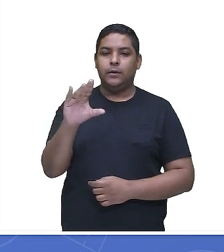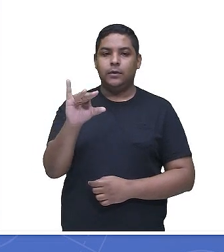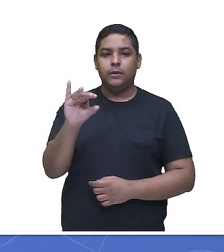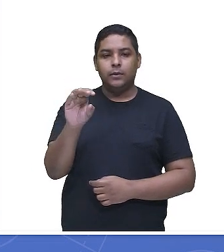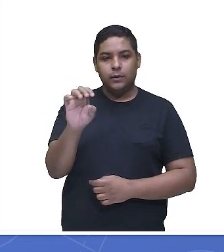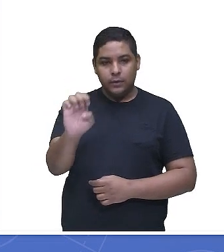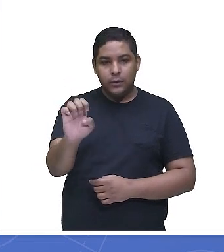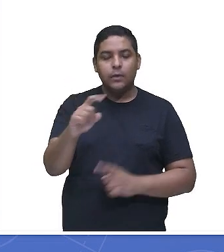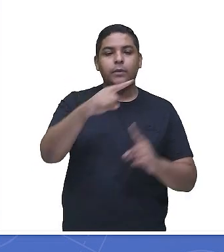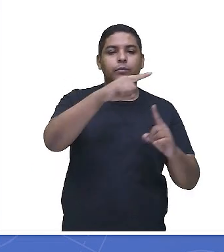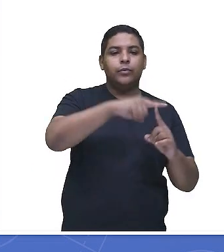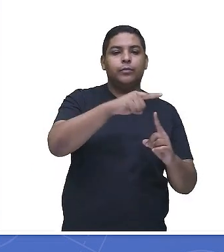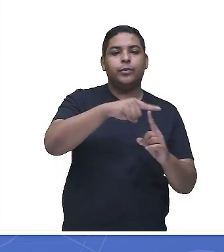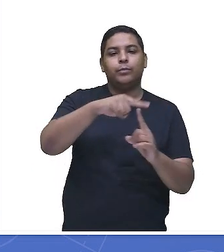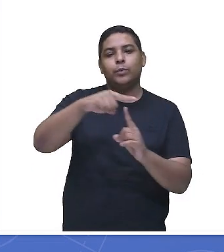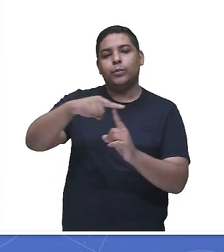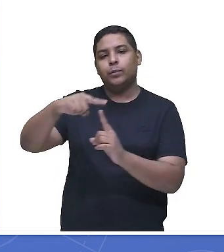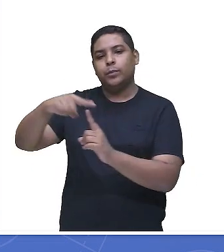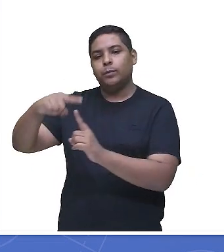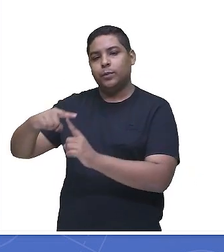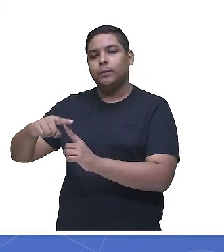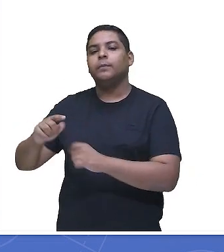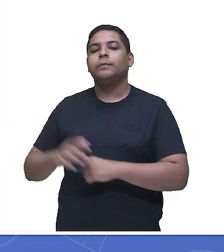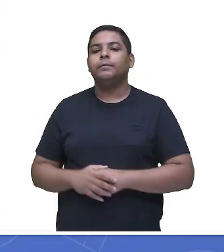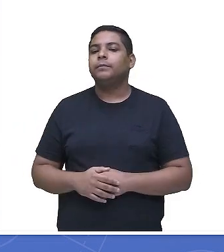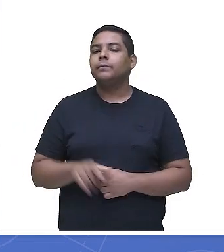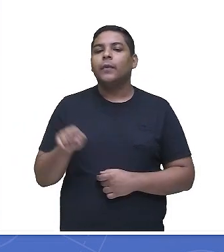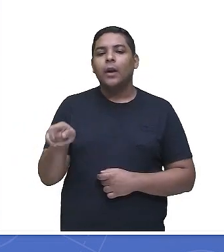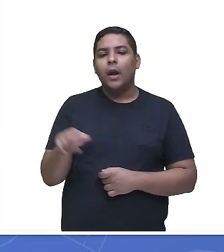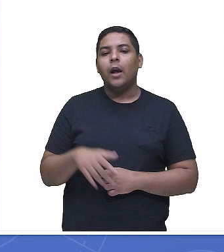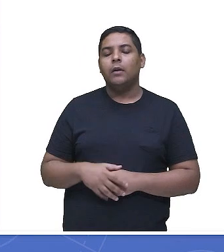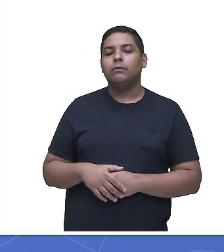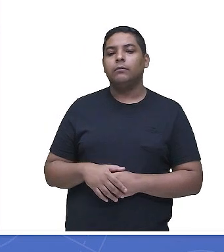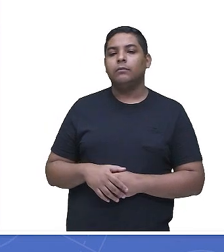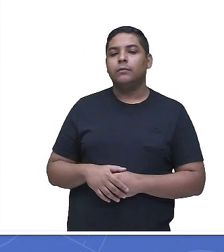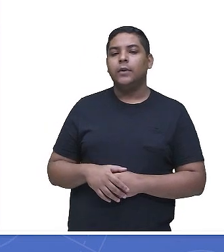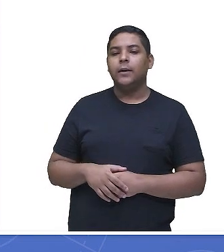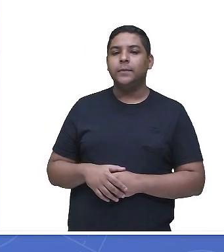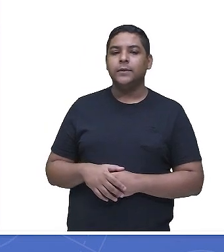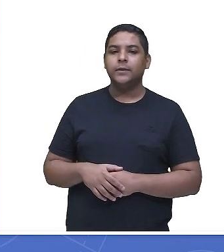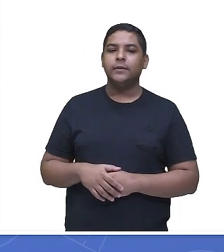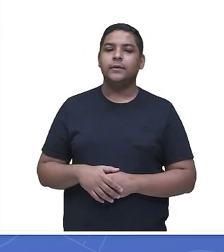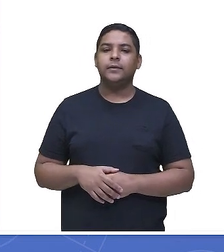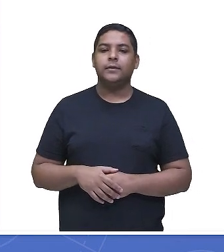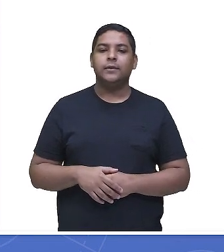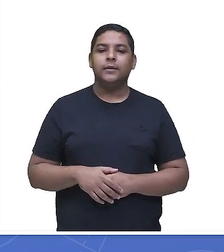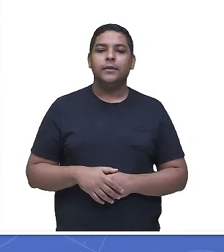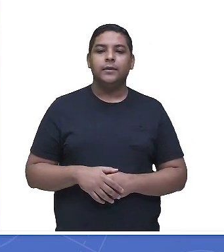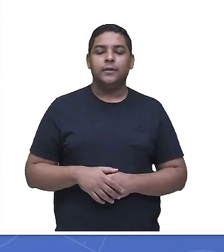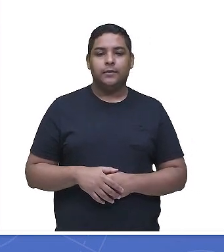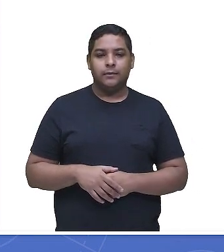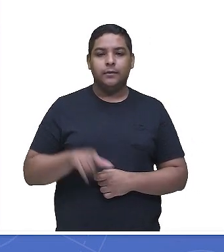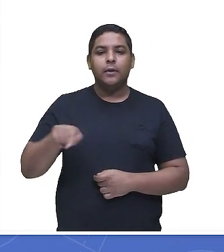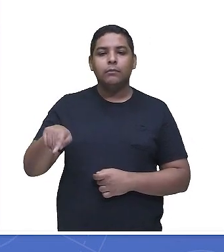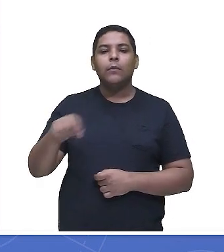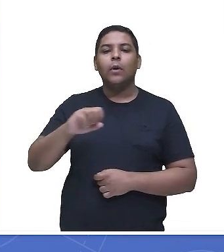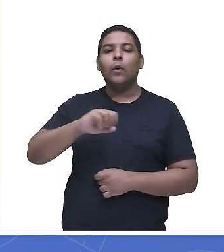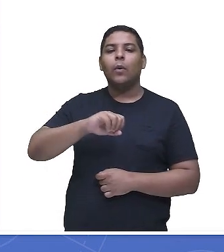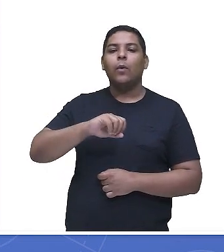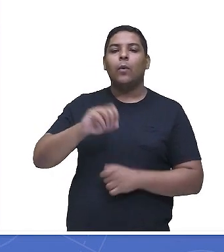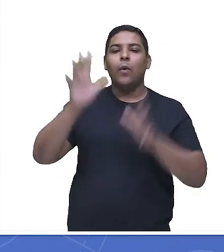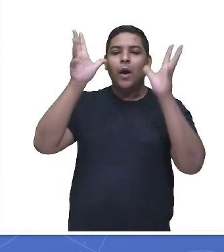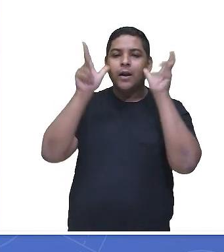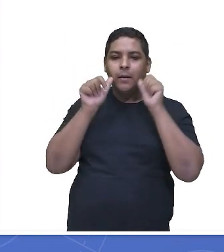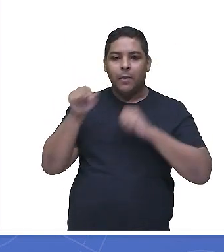tenho uma espécie. Por exemplo, aqui, não é? Eu tenho as raposinhas aqui, belíssimas, então eu tenho a mesma espécie. Quando eu tenho a